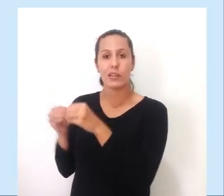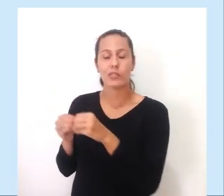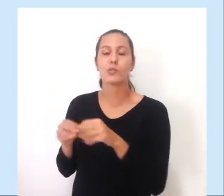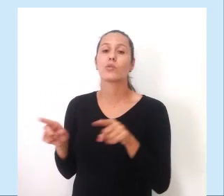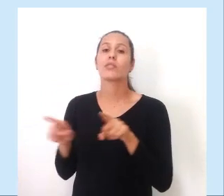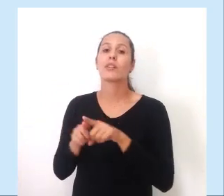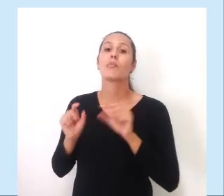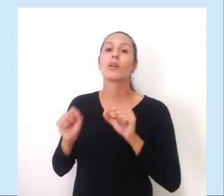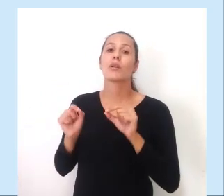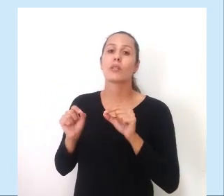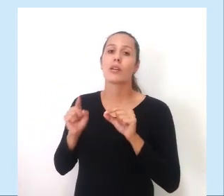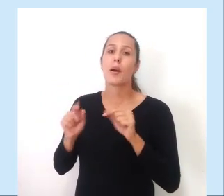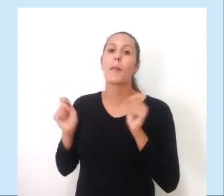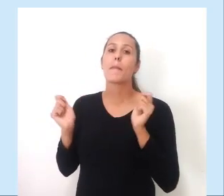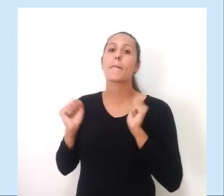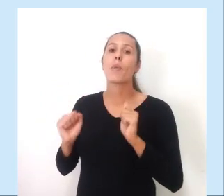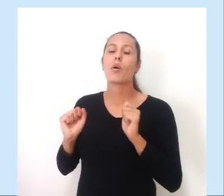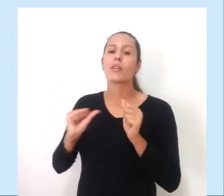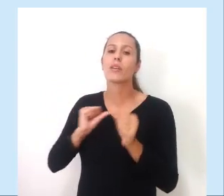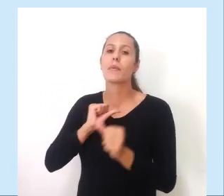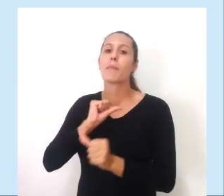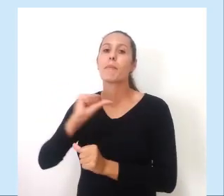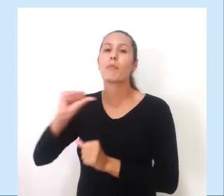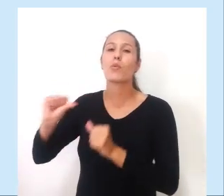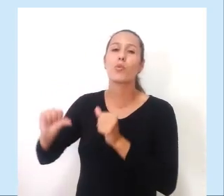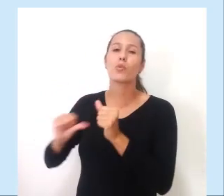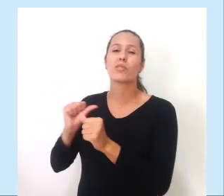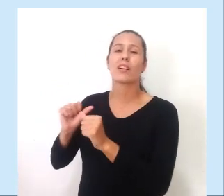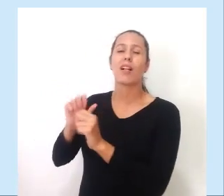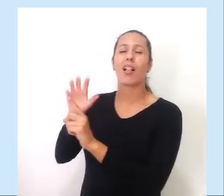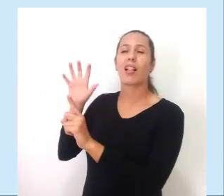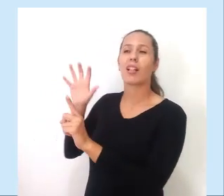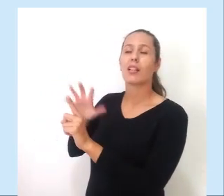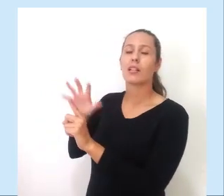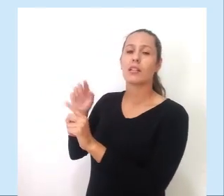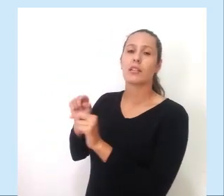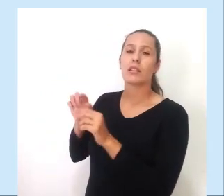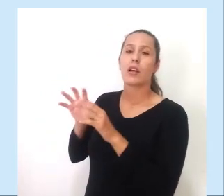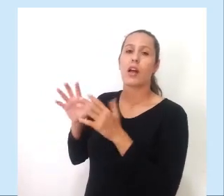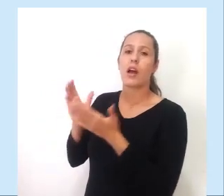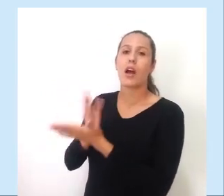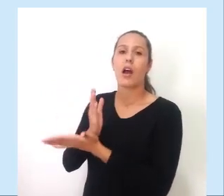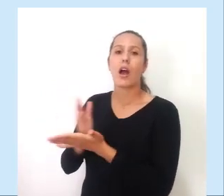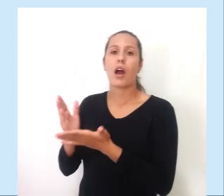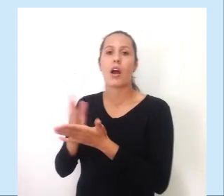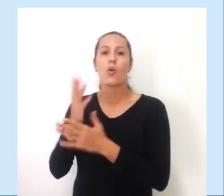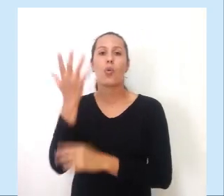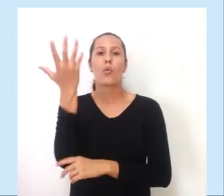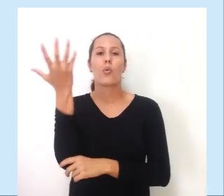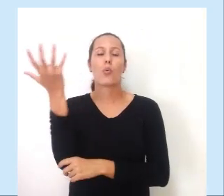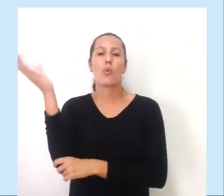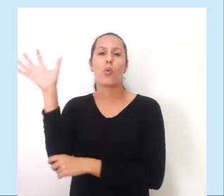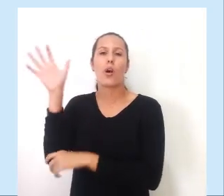mais, pode mudar, tá certo? Perturbar a biota de algumas